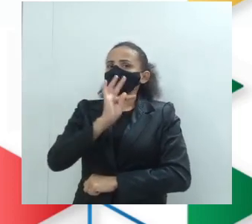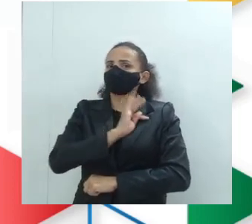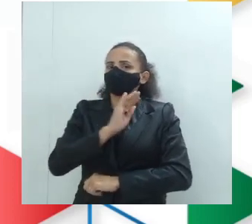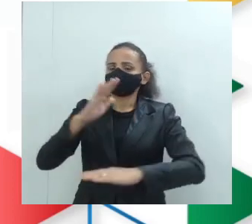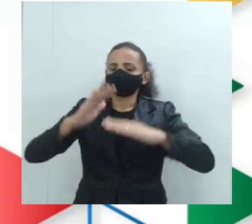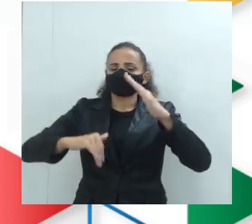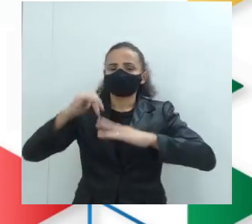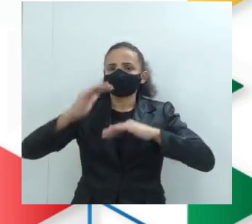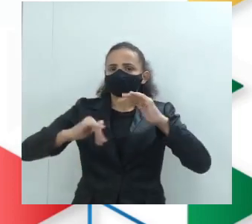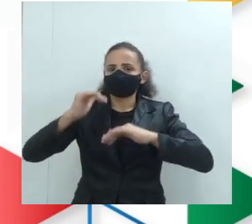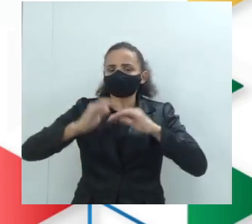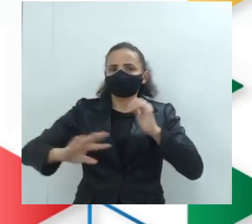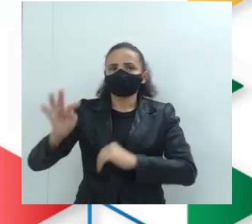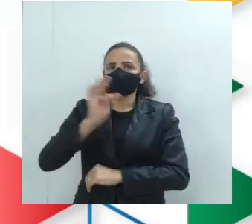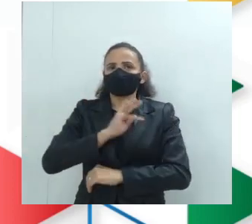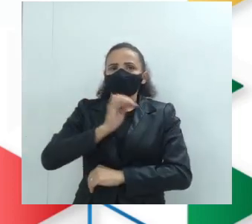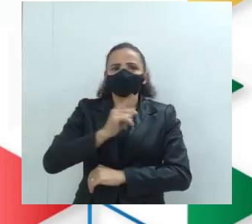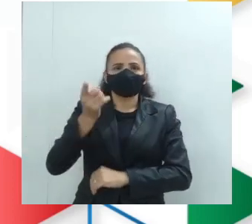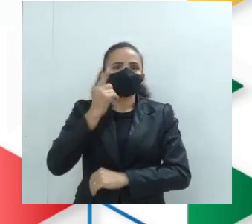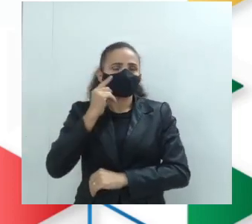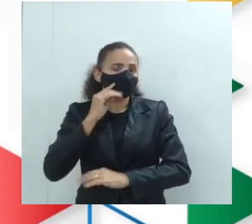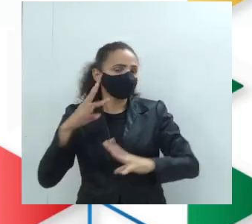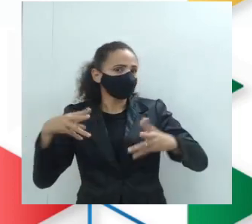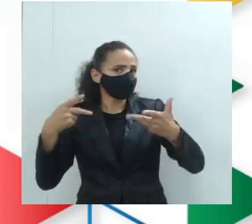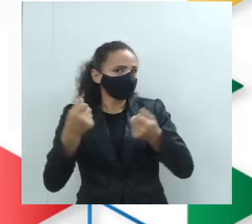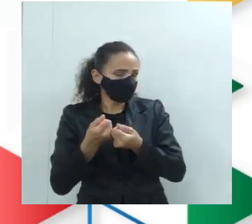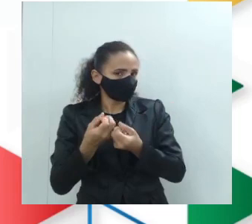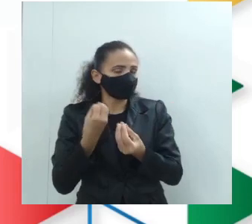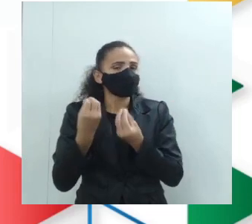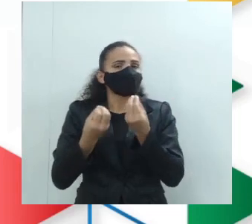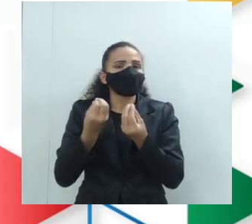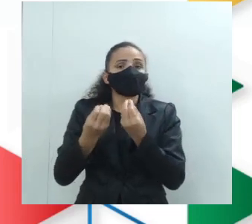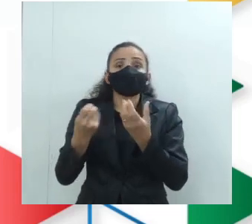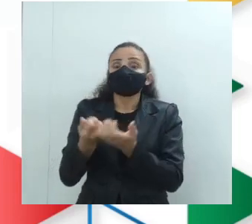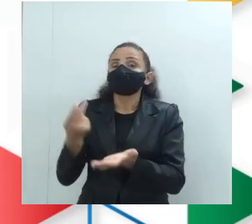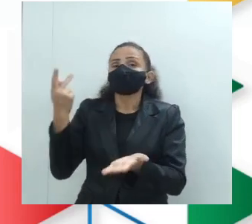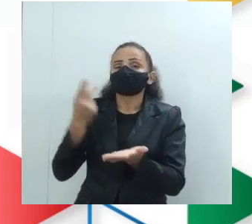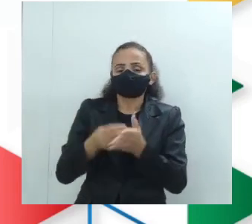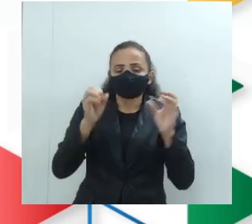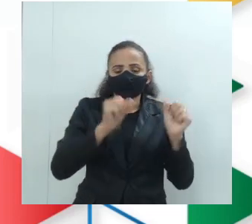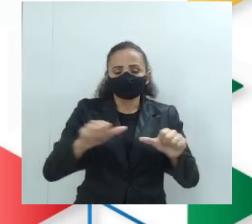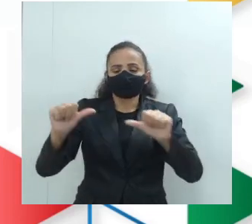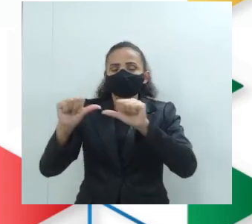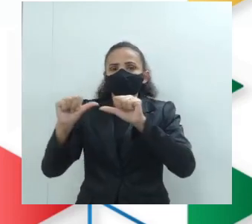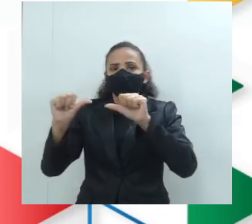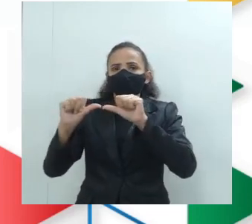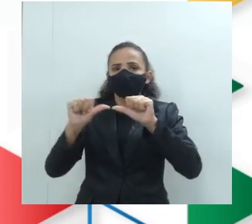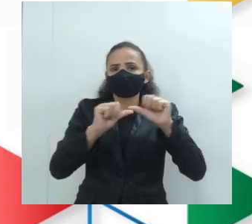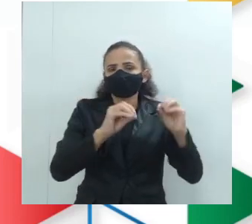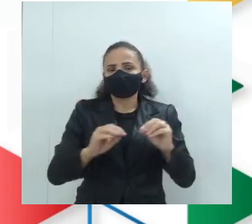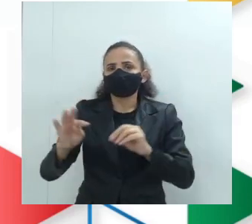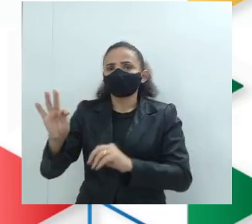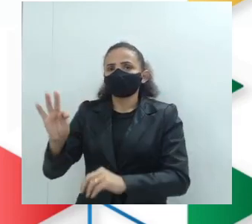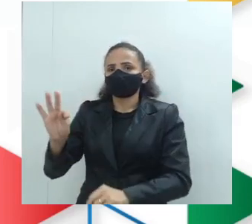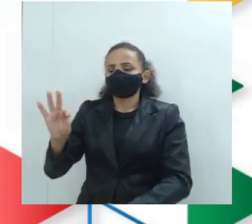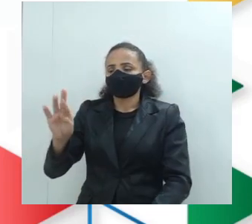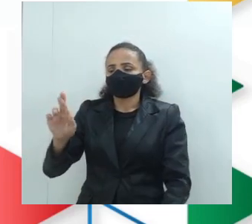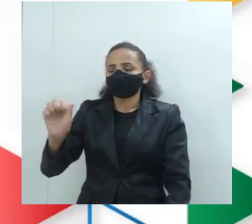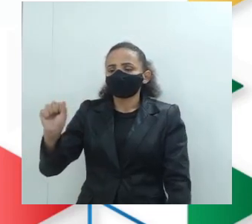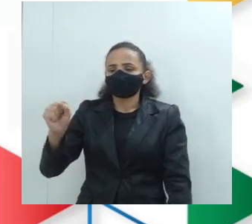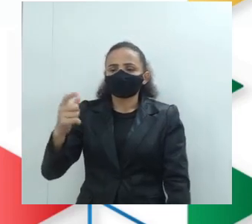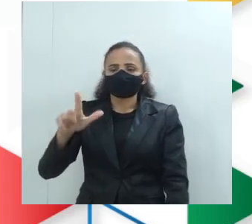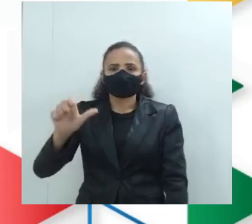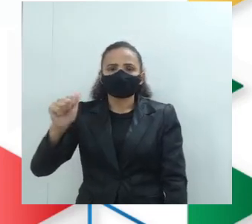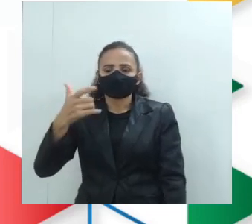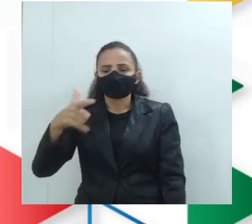nome xilogravura, e está bem claro para você. Nesse caso, a gente diz que houve a simetria por translação.